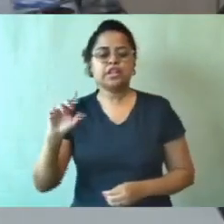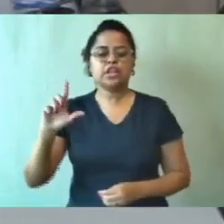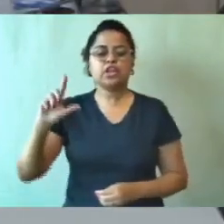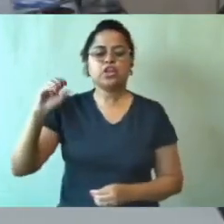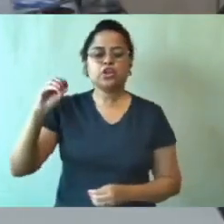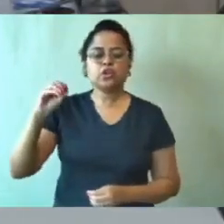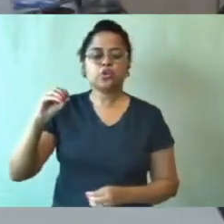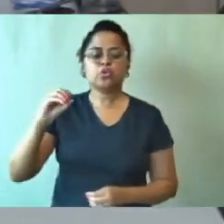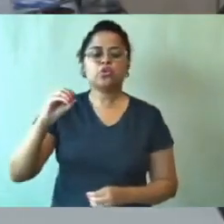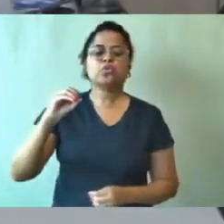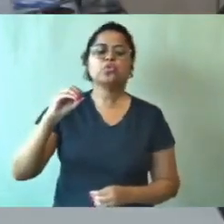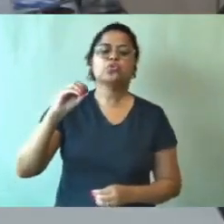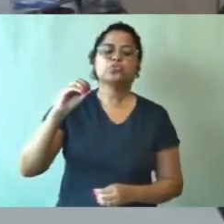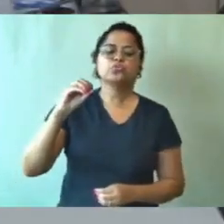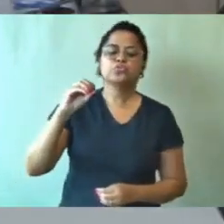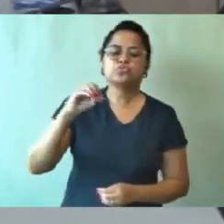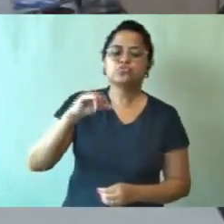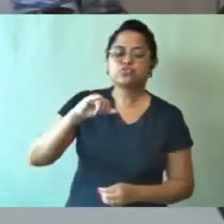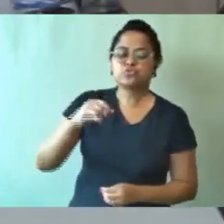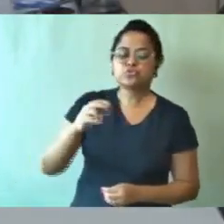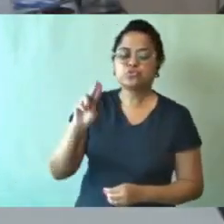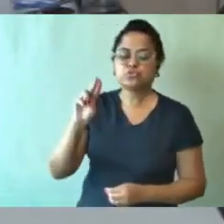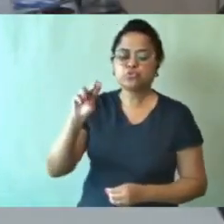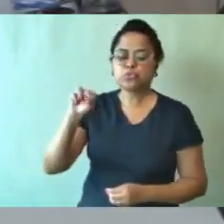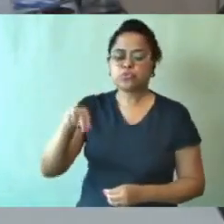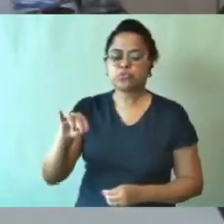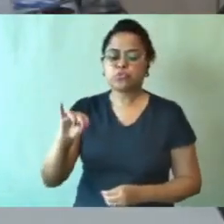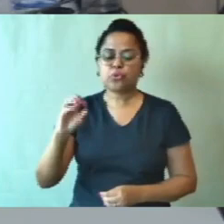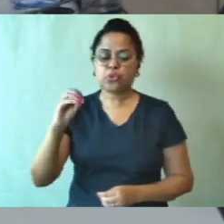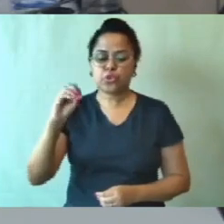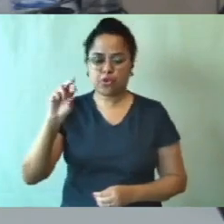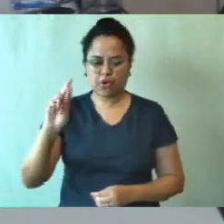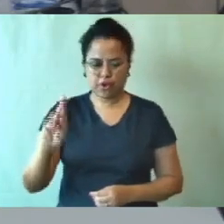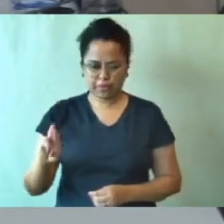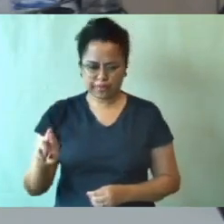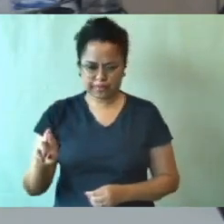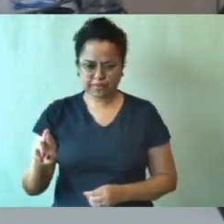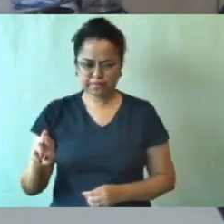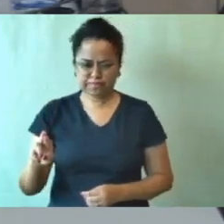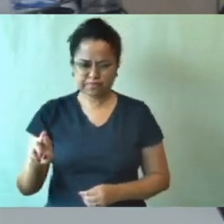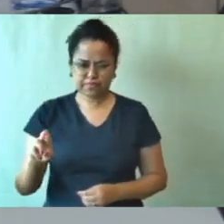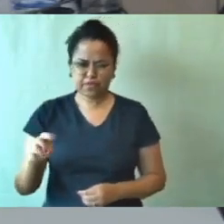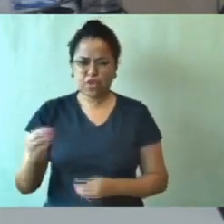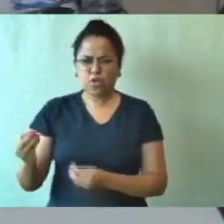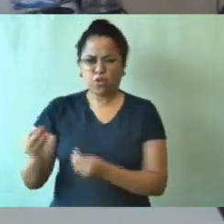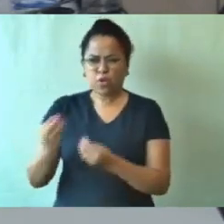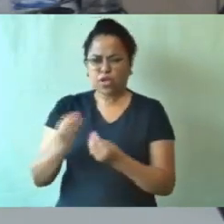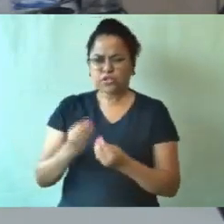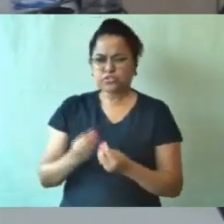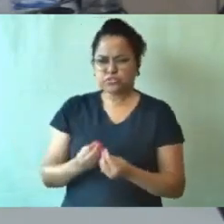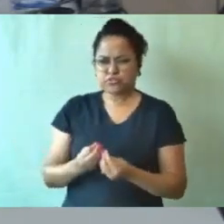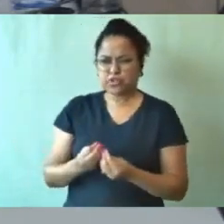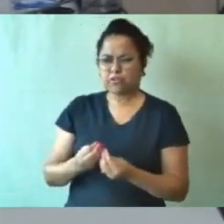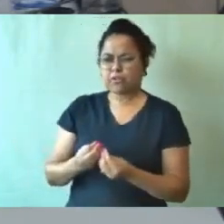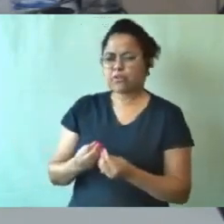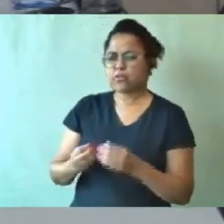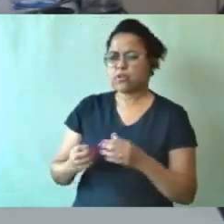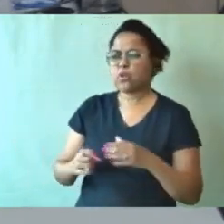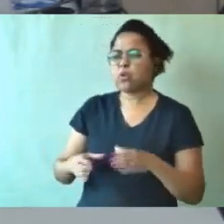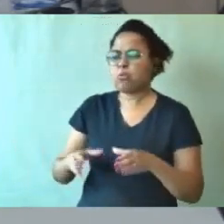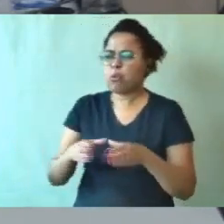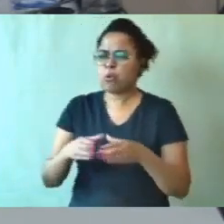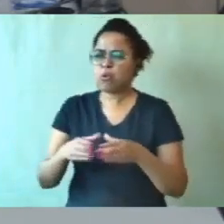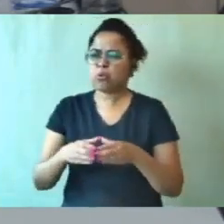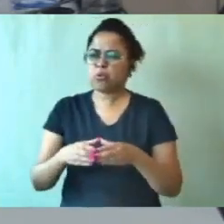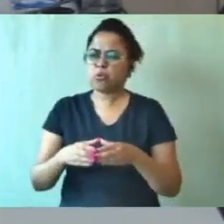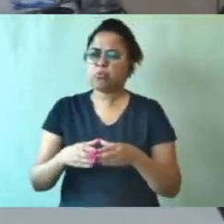ponto que a gente quer entender. Porque o ativo, então, chega a uma empresa do grupo Transimão, ok? O ativo chega